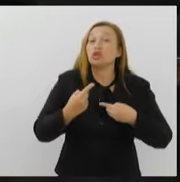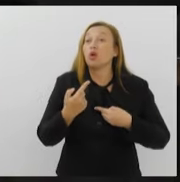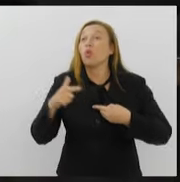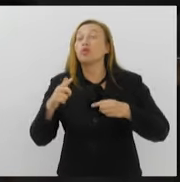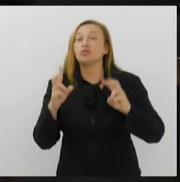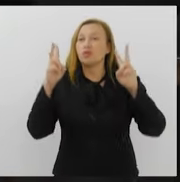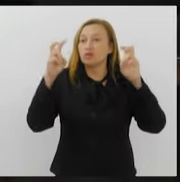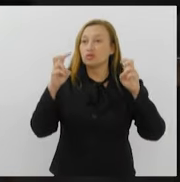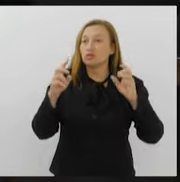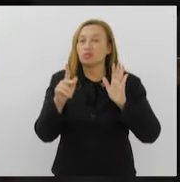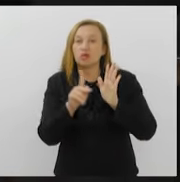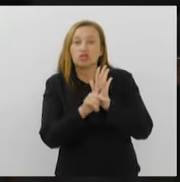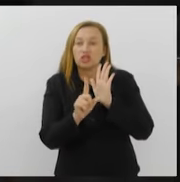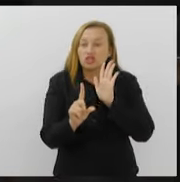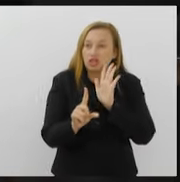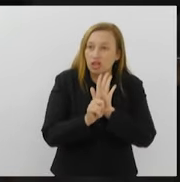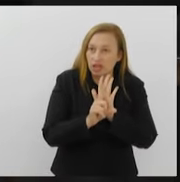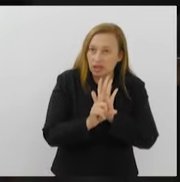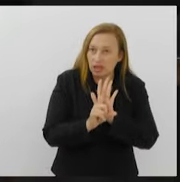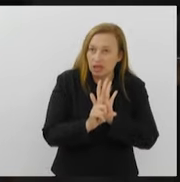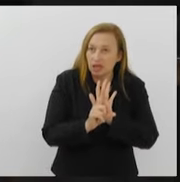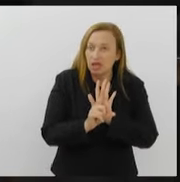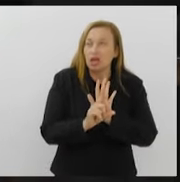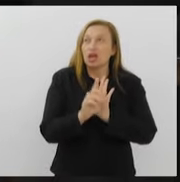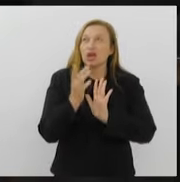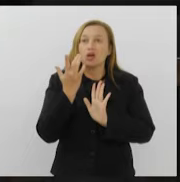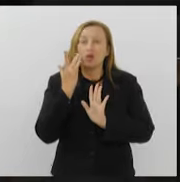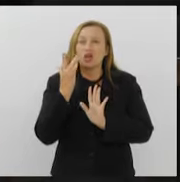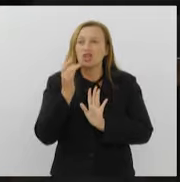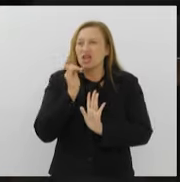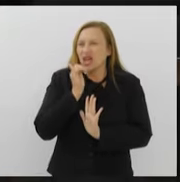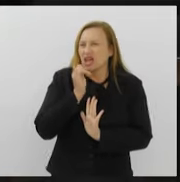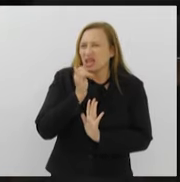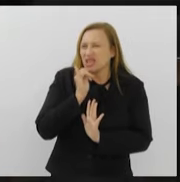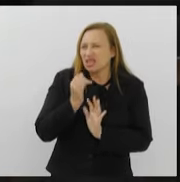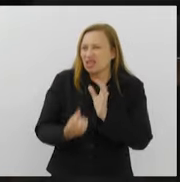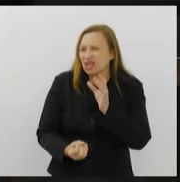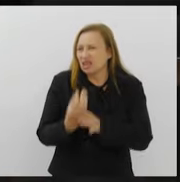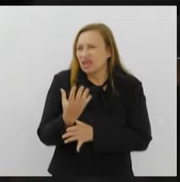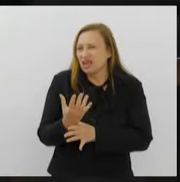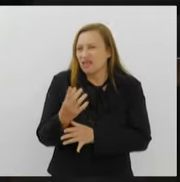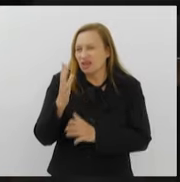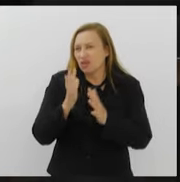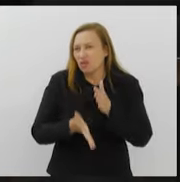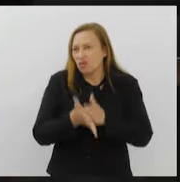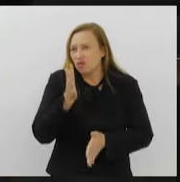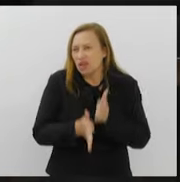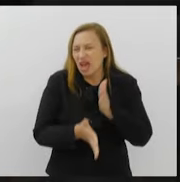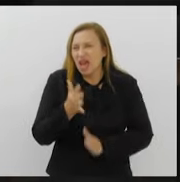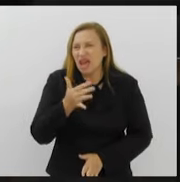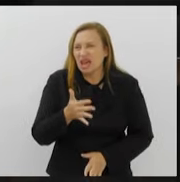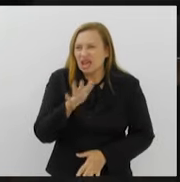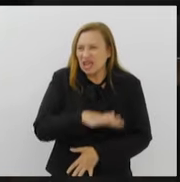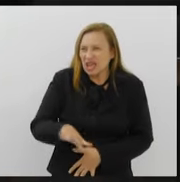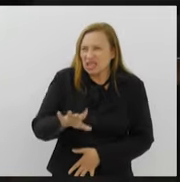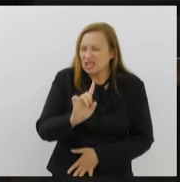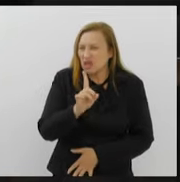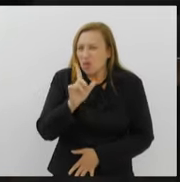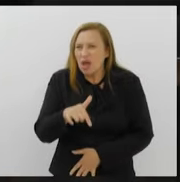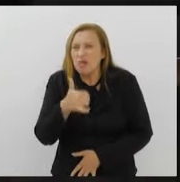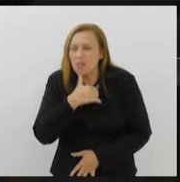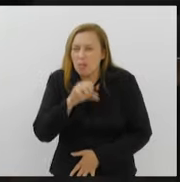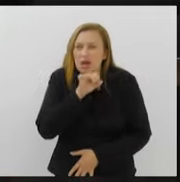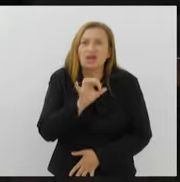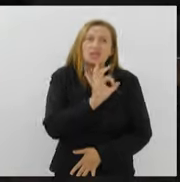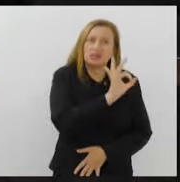O projeto de lei, e aí eu acho que a construção da narrativa é complicada, porque diz assim, criança não é mãe. Claro que criança não é mãe.